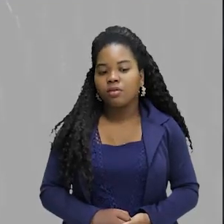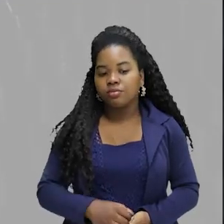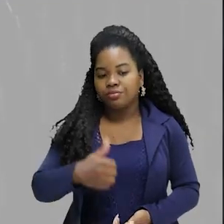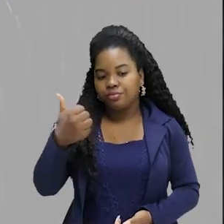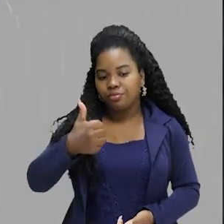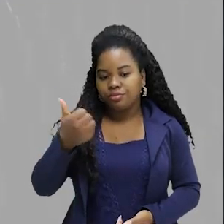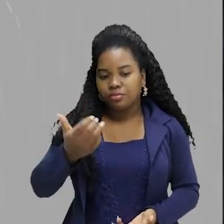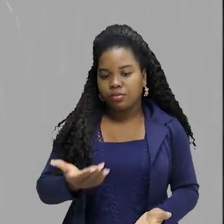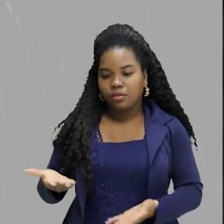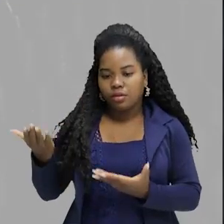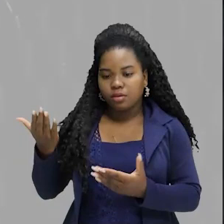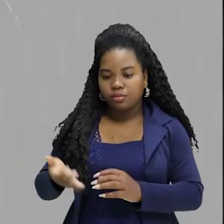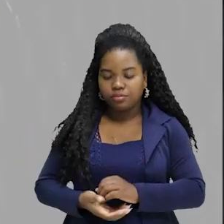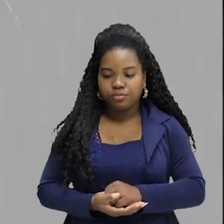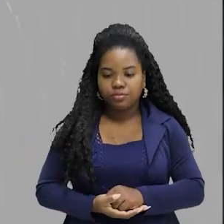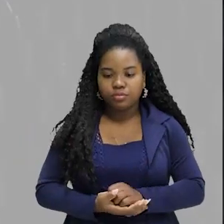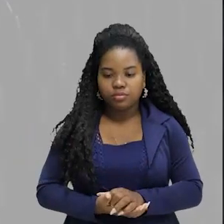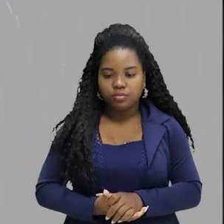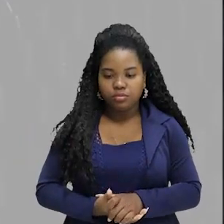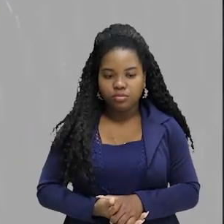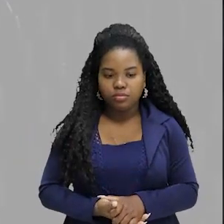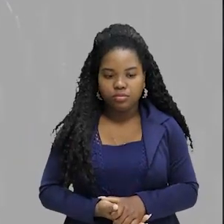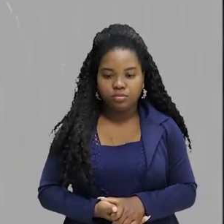compostos orgânicos de fórmula geral